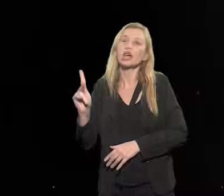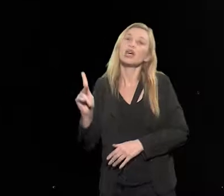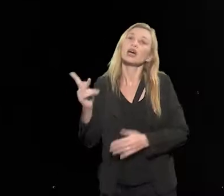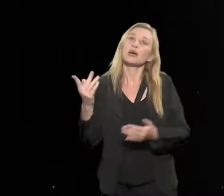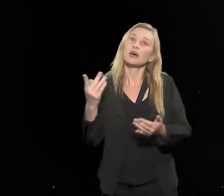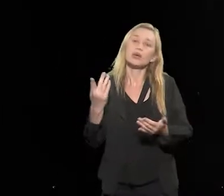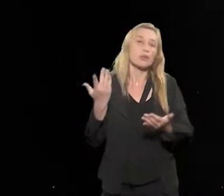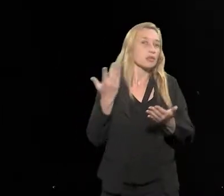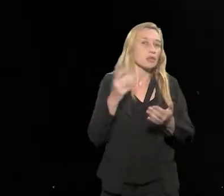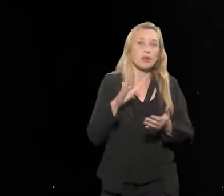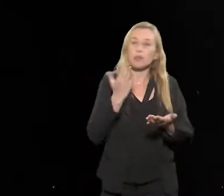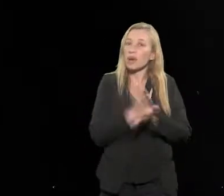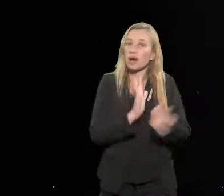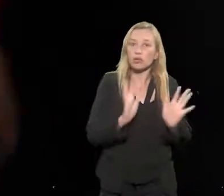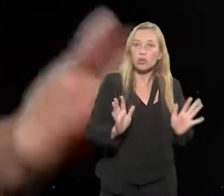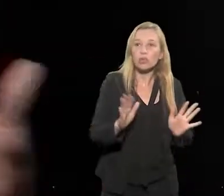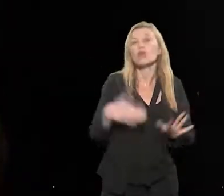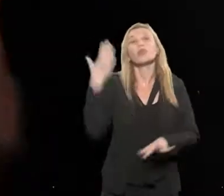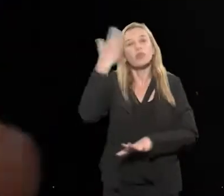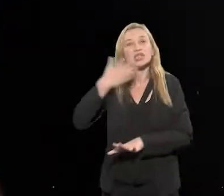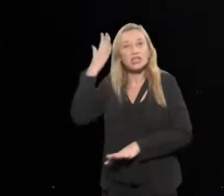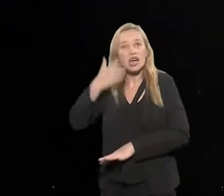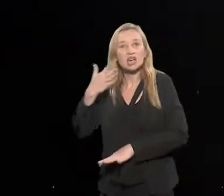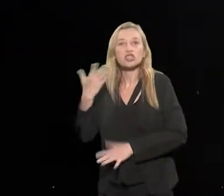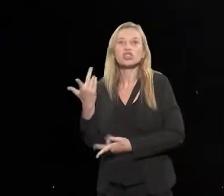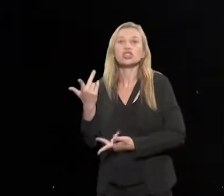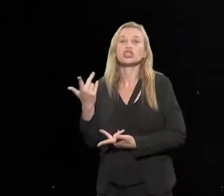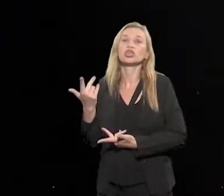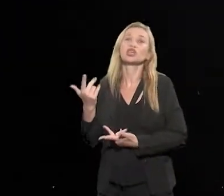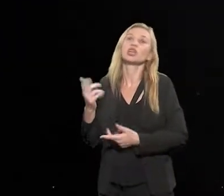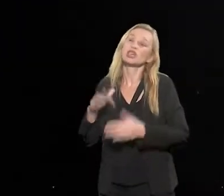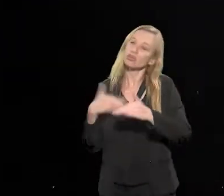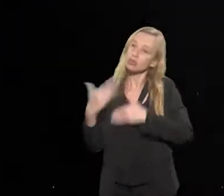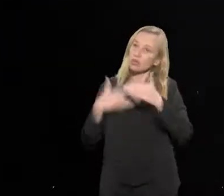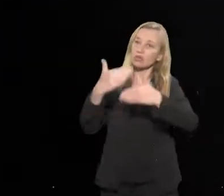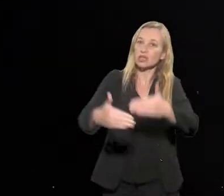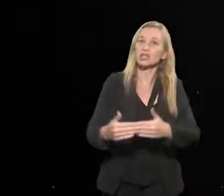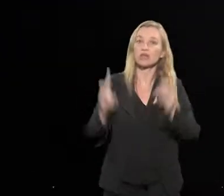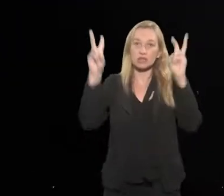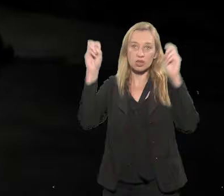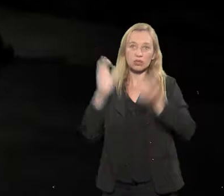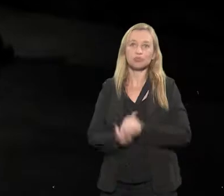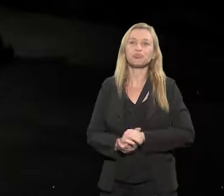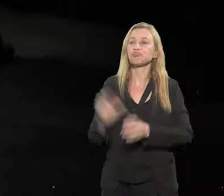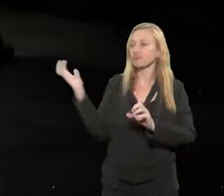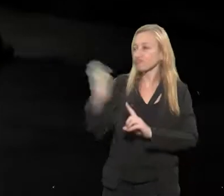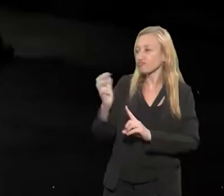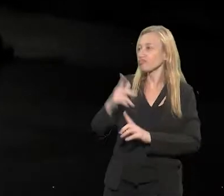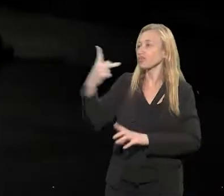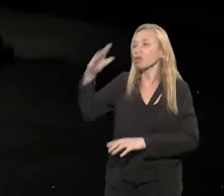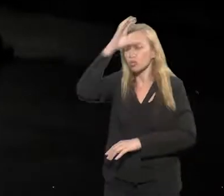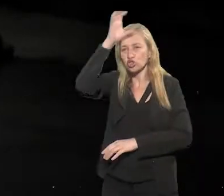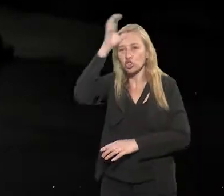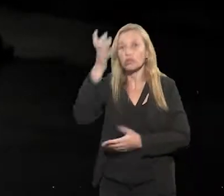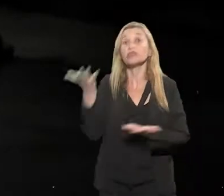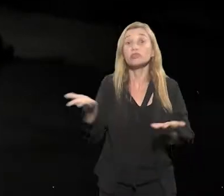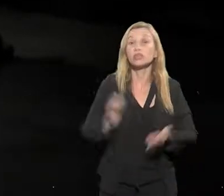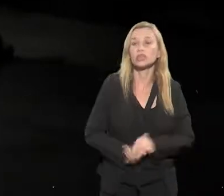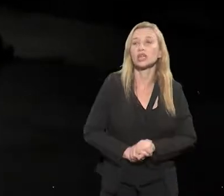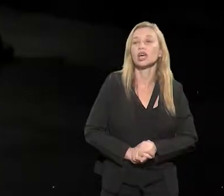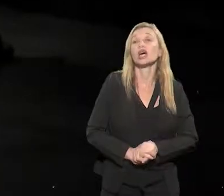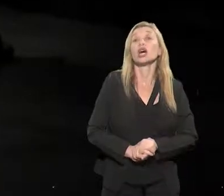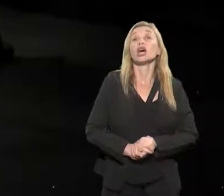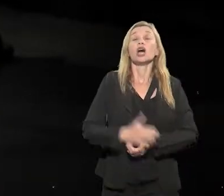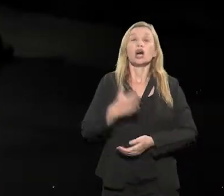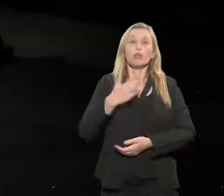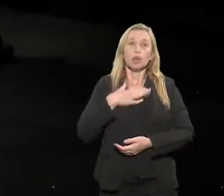como a mensagem da Cidade de Deus, e a gente mudou, conseguimos avançar nessa questão. E a influência do seu tio em relação a